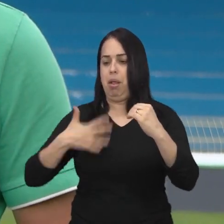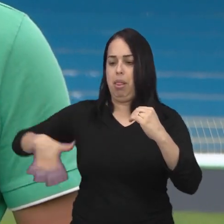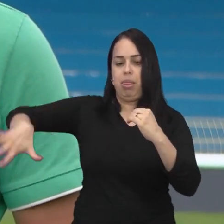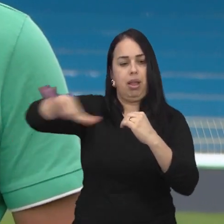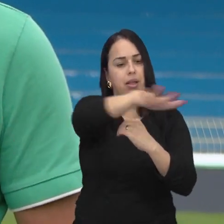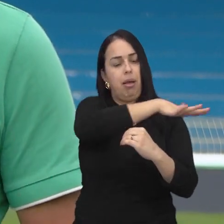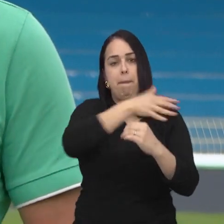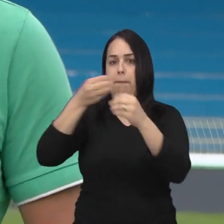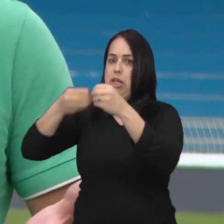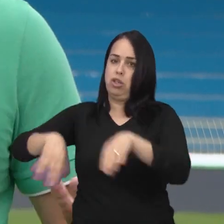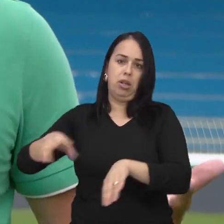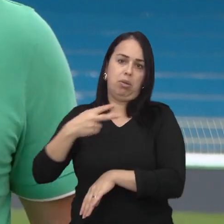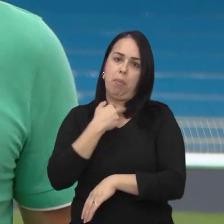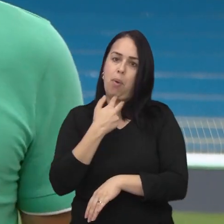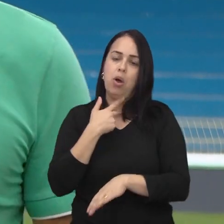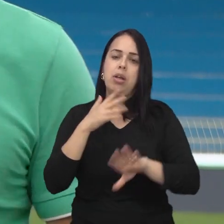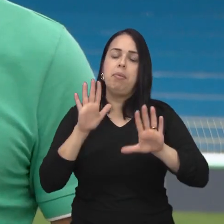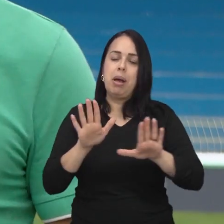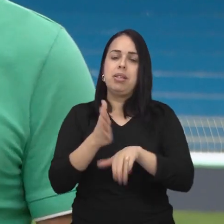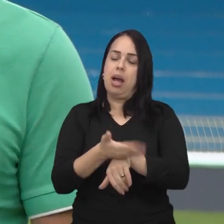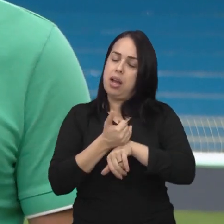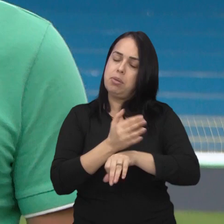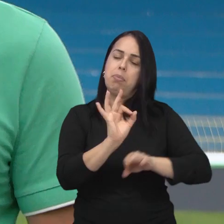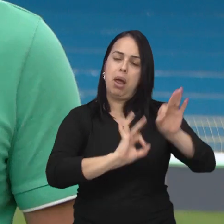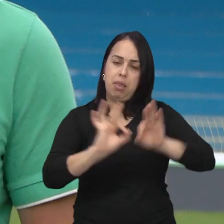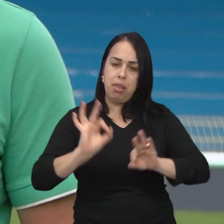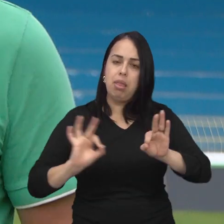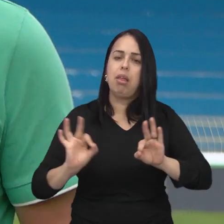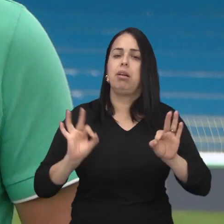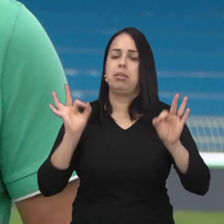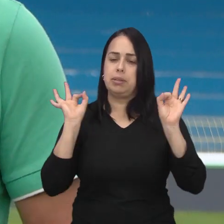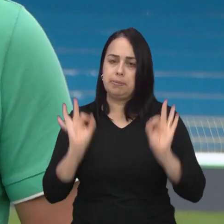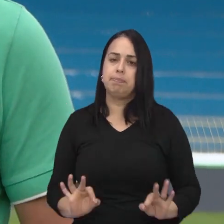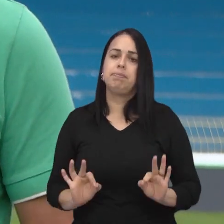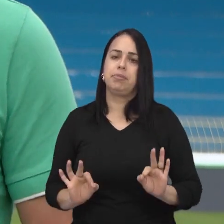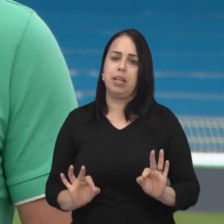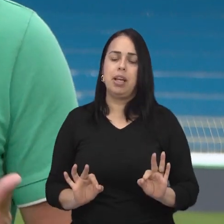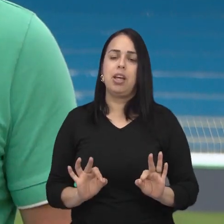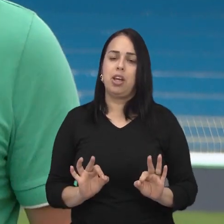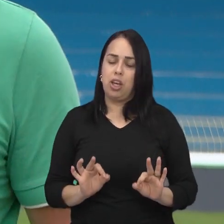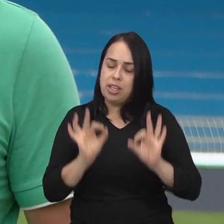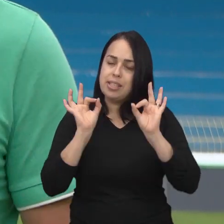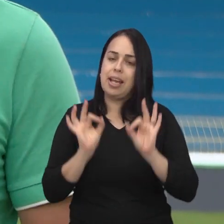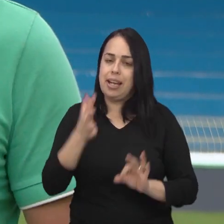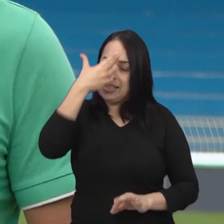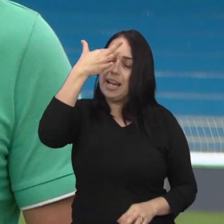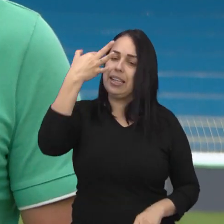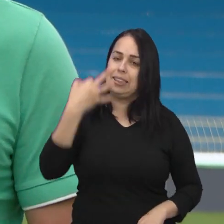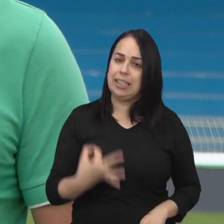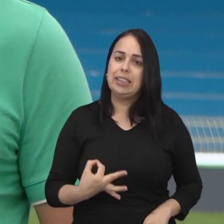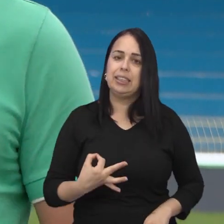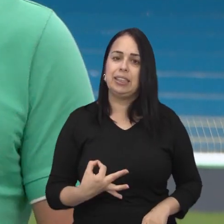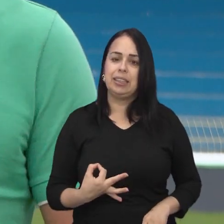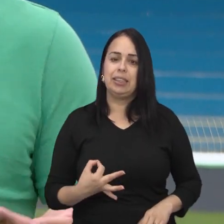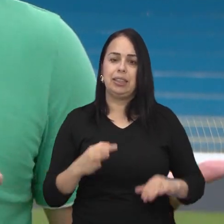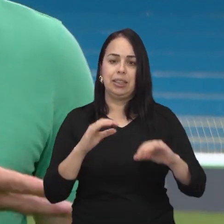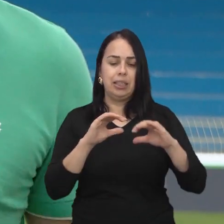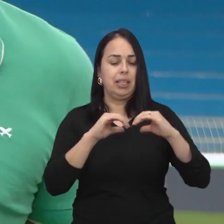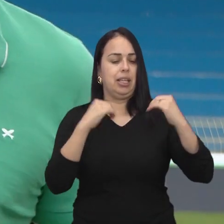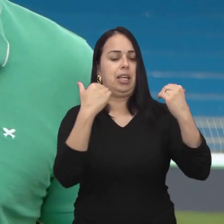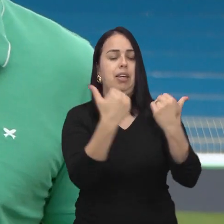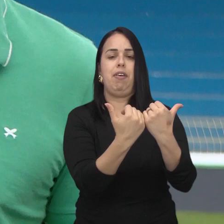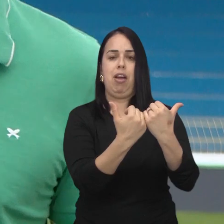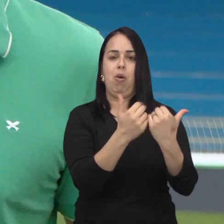ser prejudicada. Mas isso vai ser feito com muito planejamento, com muita organização e, sem dúvida alguma, eu tenho certeza que uma